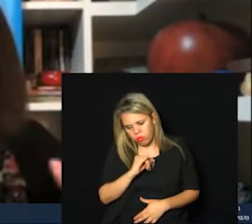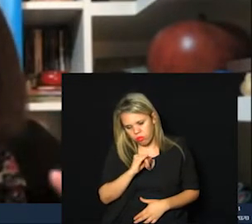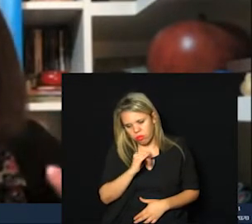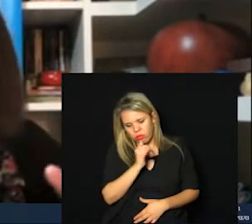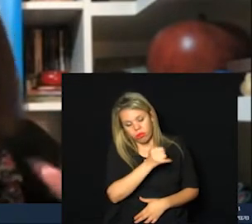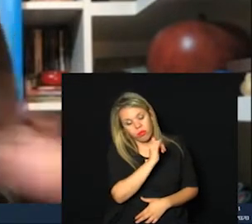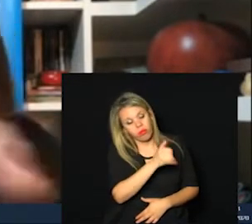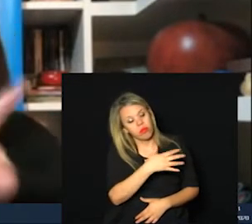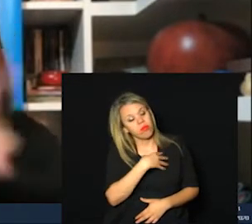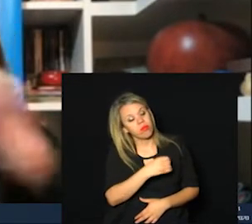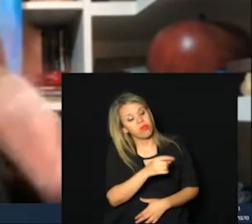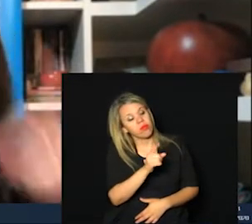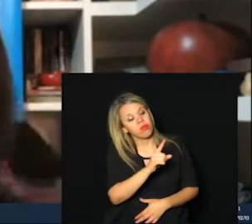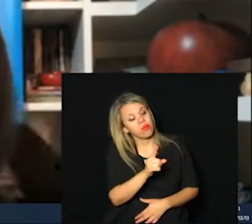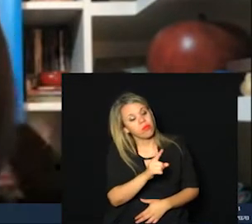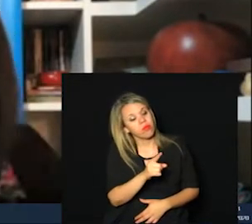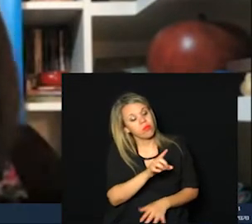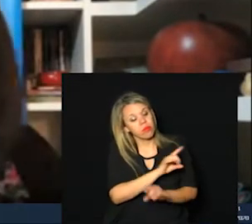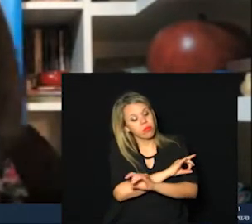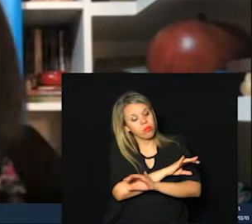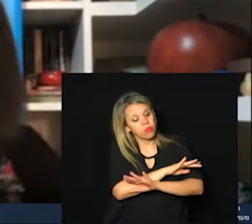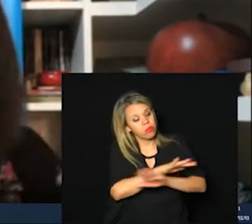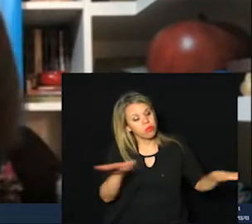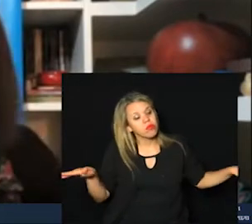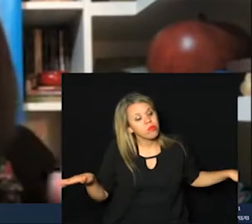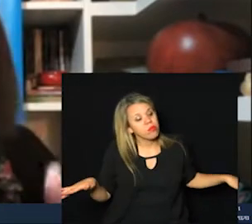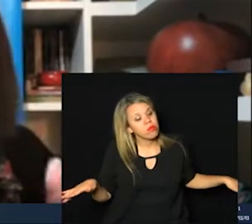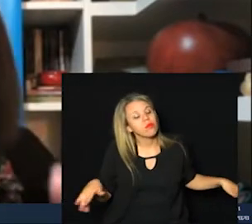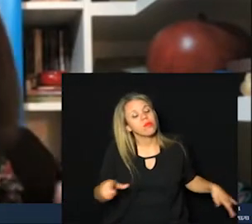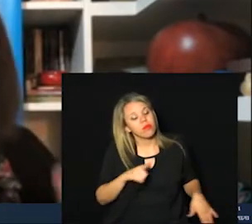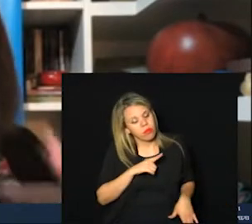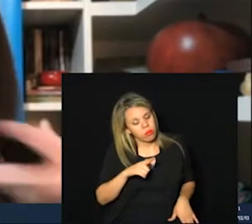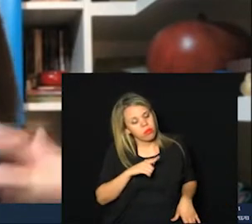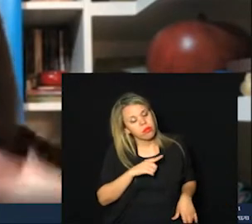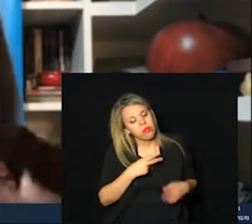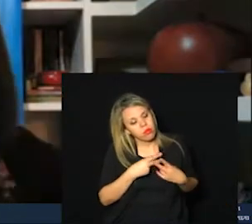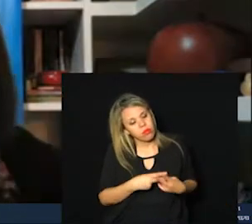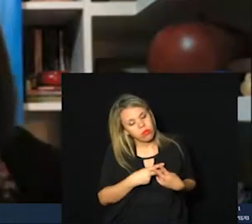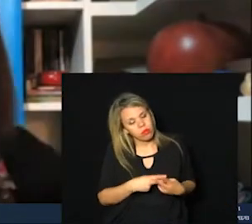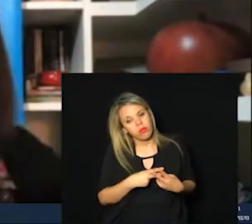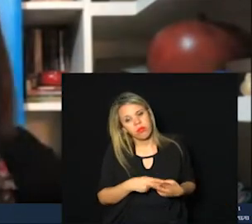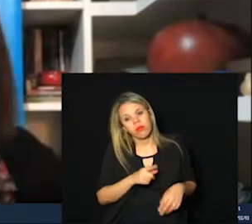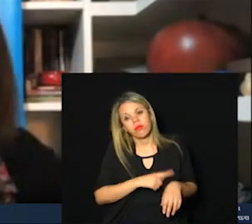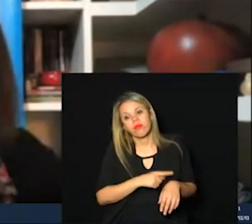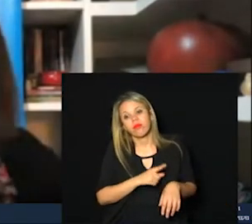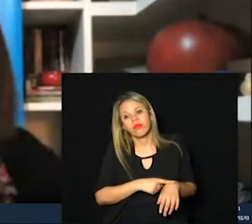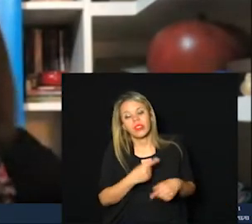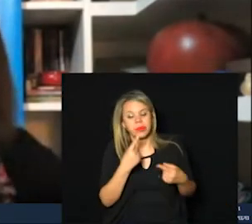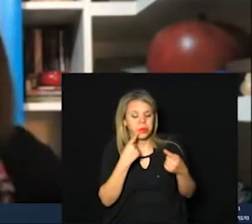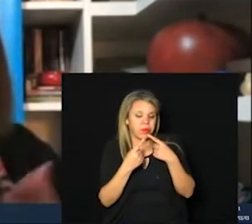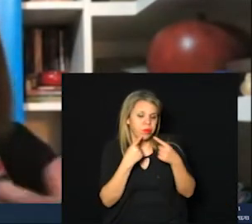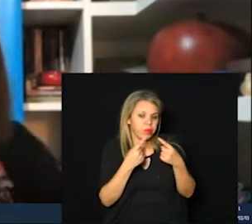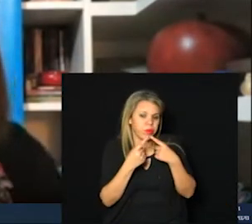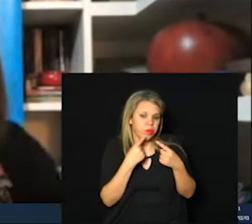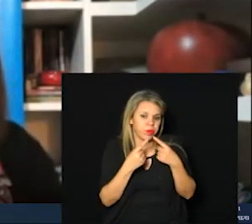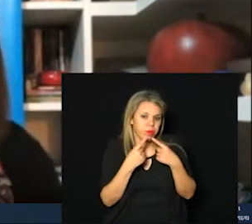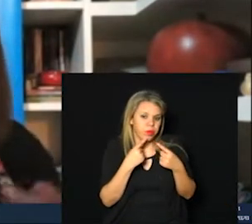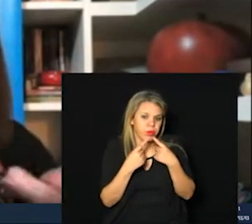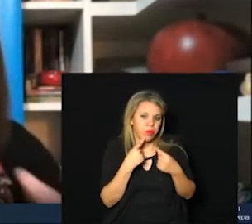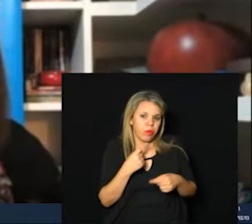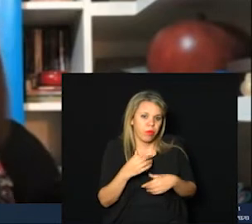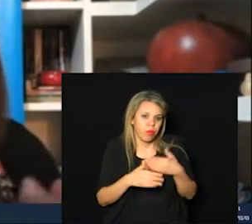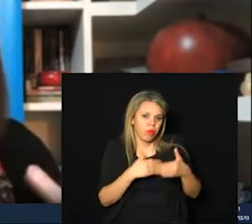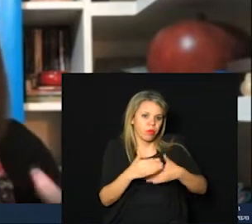o filho não e pronto, mas que eu tenha também disponibilidade para o diálogo e saiba, no